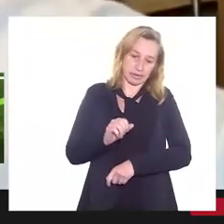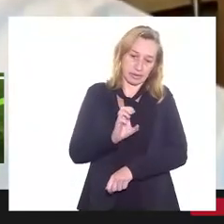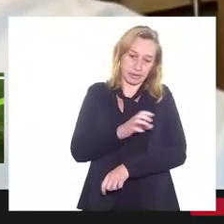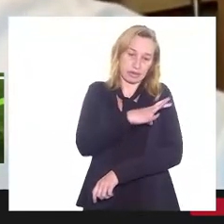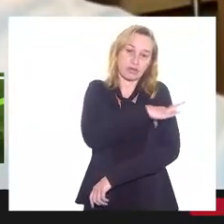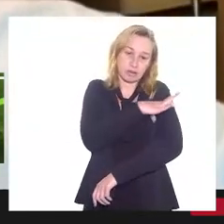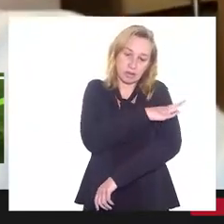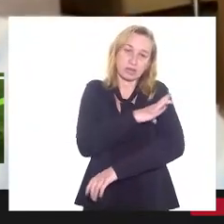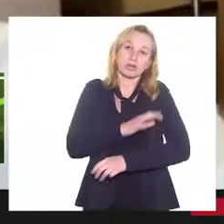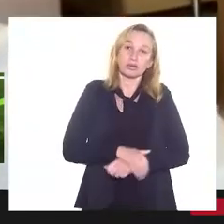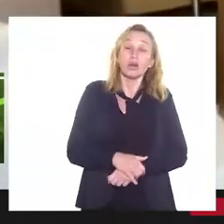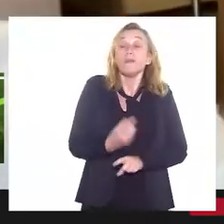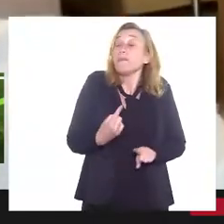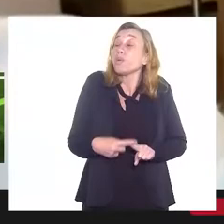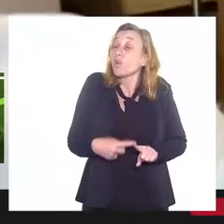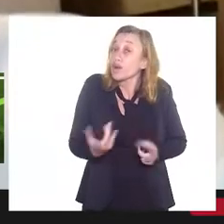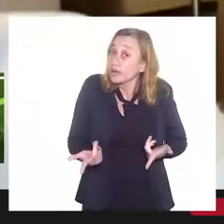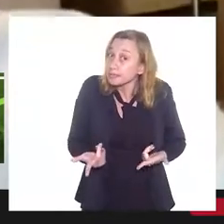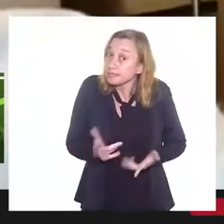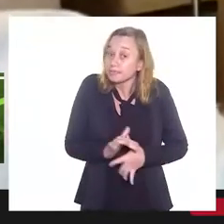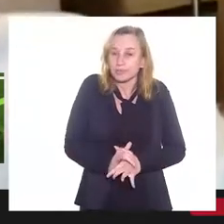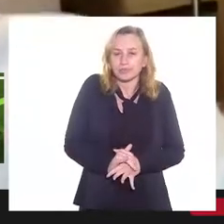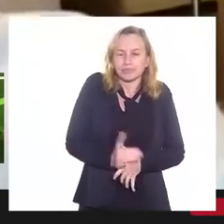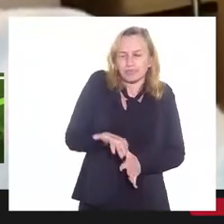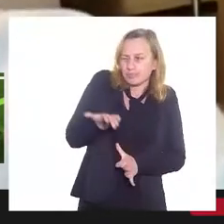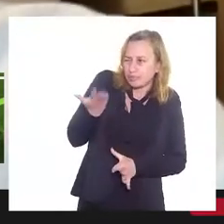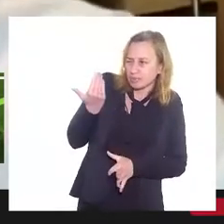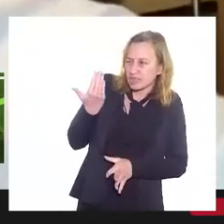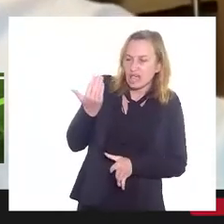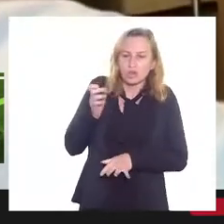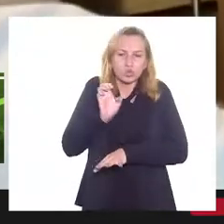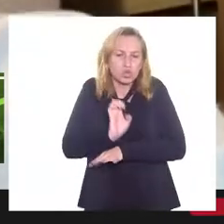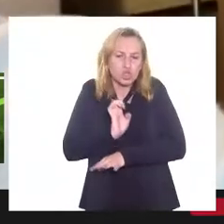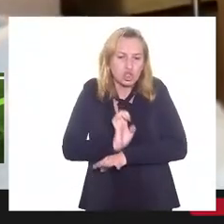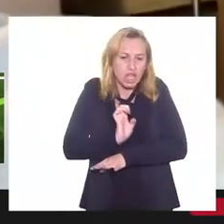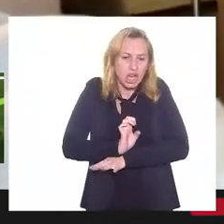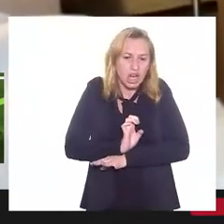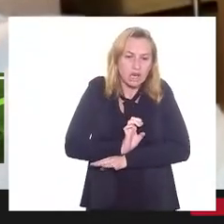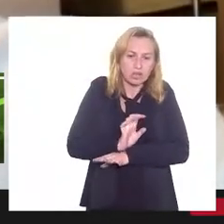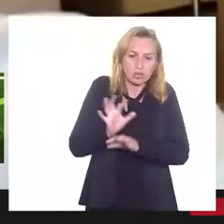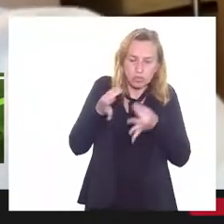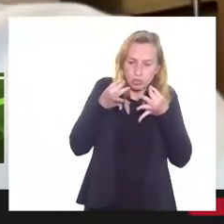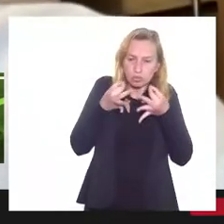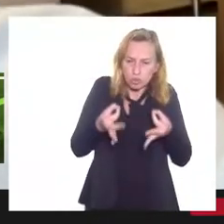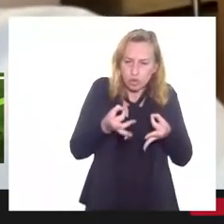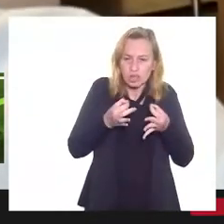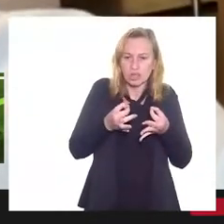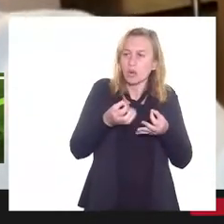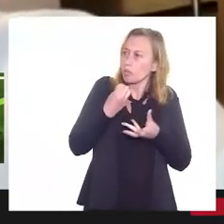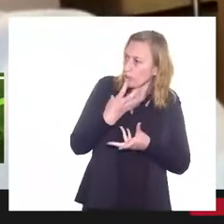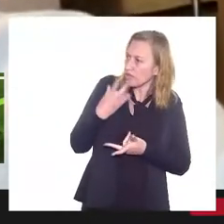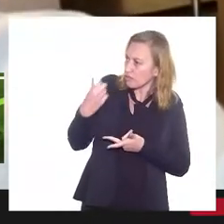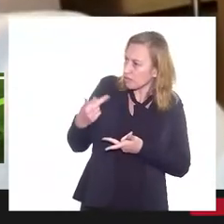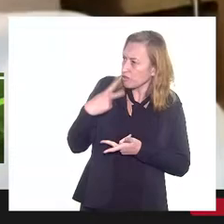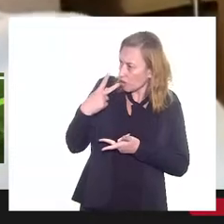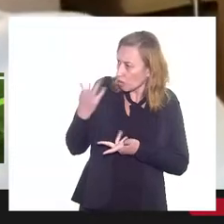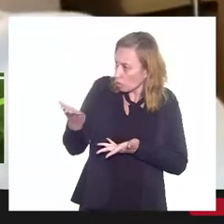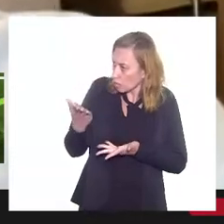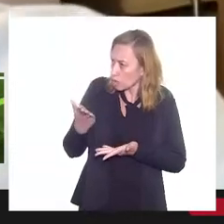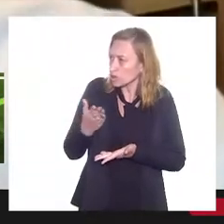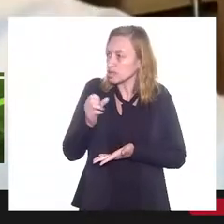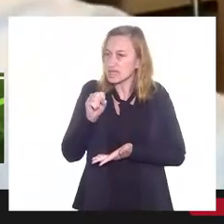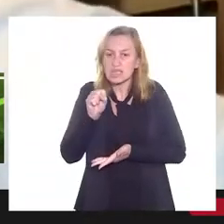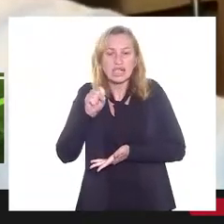liberdade literal porque a época o estado como chamou atenção muito bem o Granja